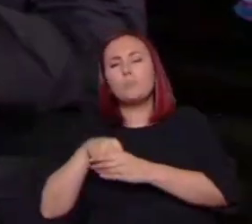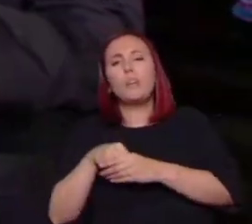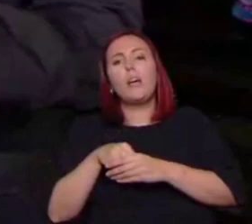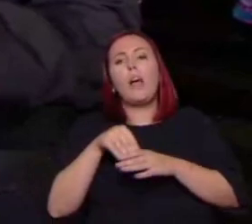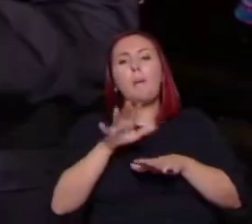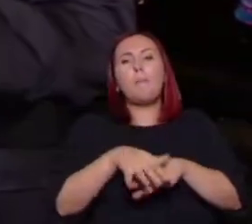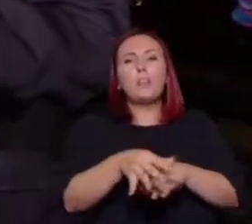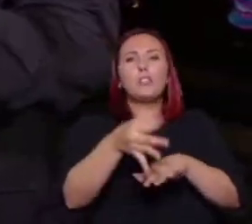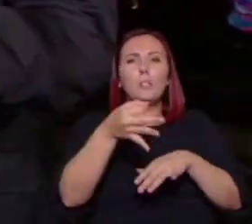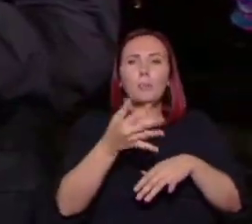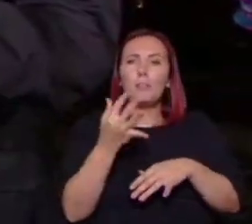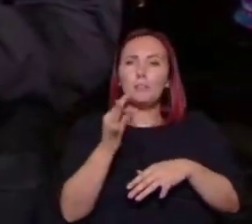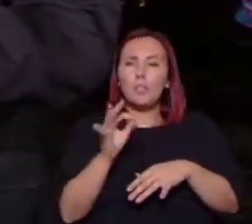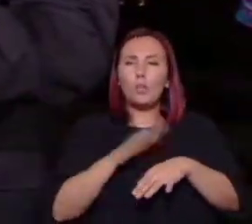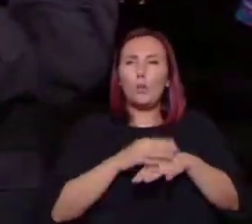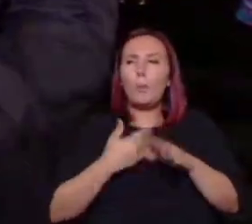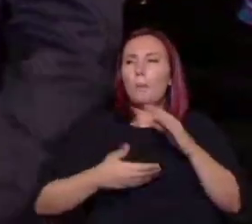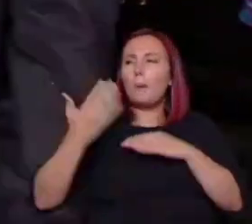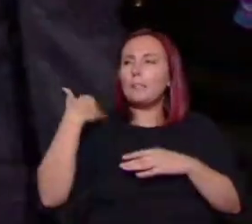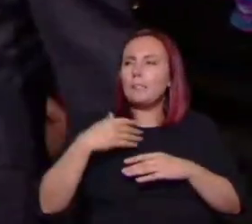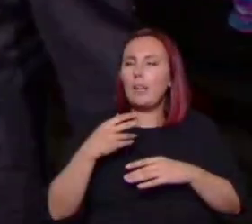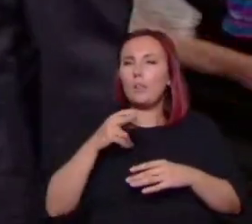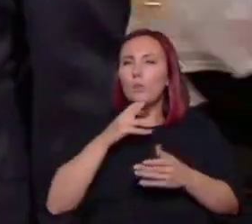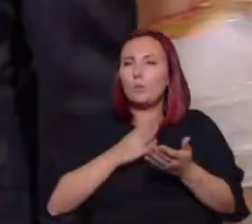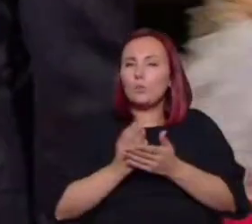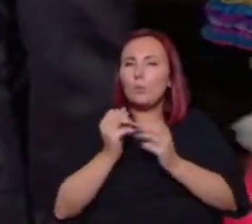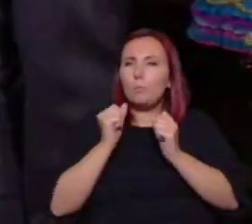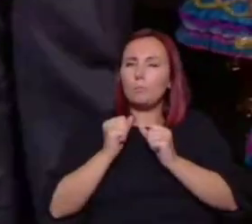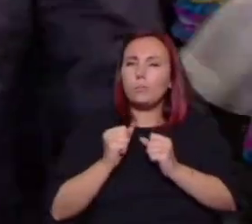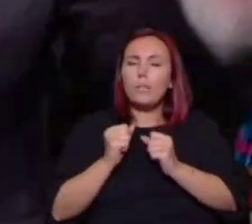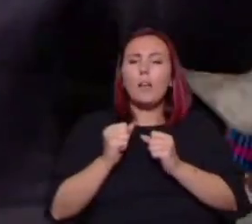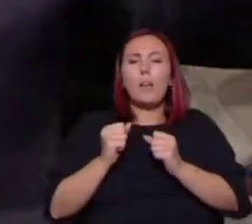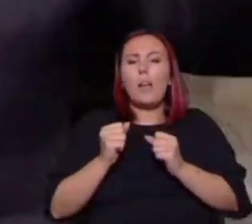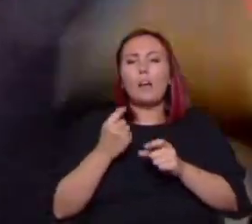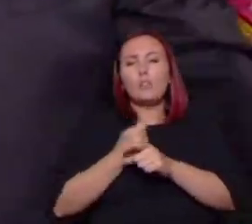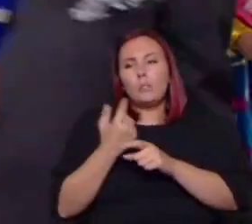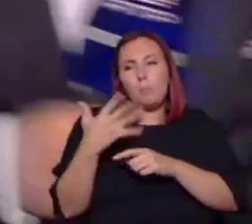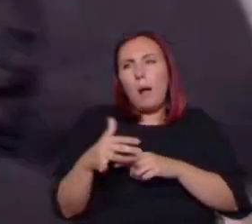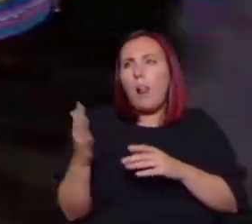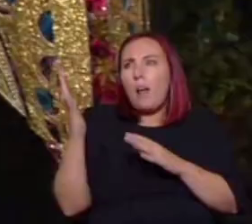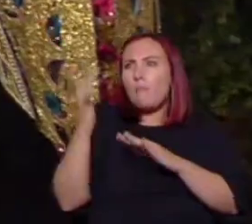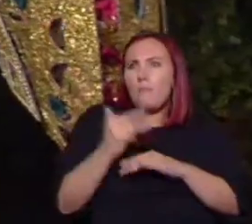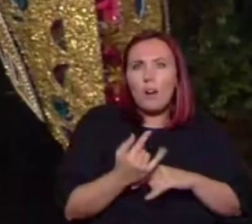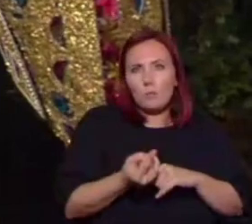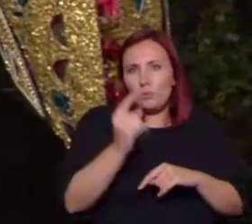pena, para que o passado resista, não há mal que daí venha.